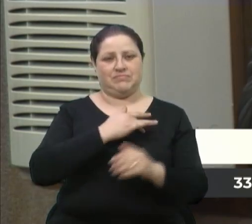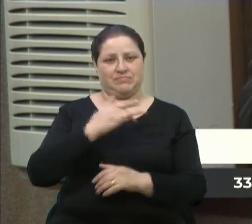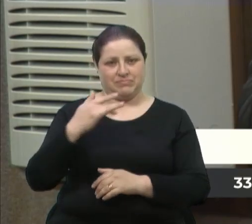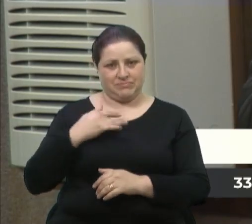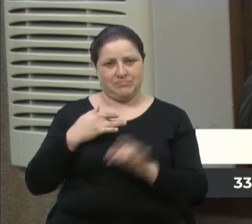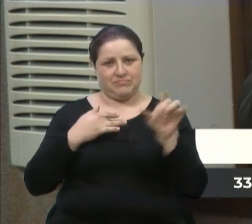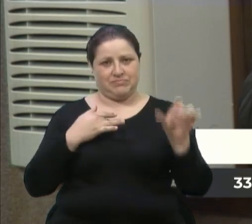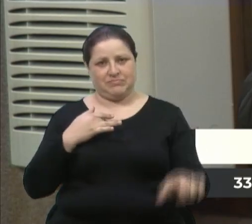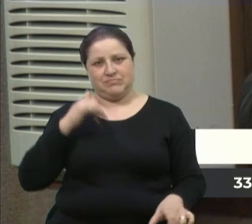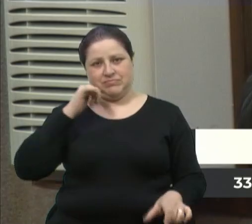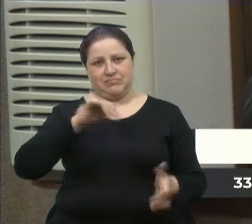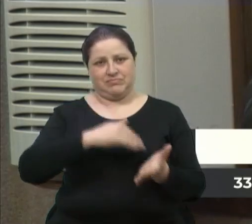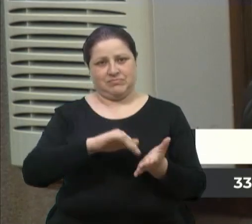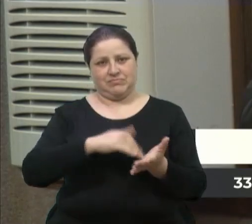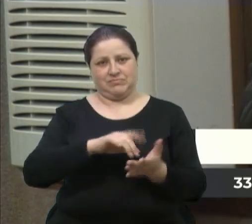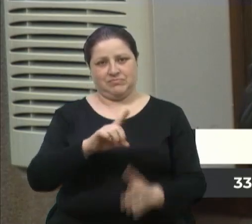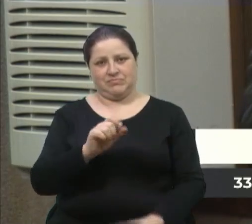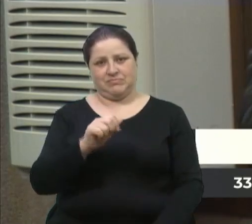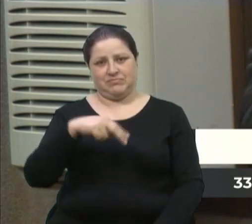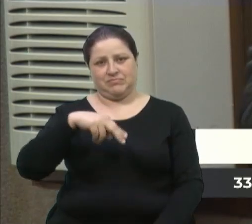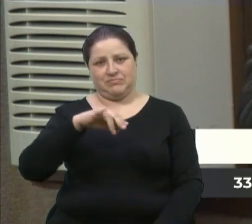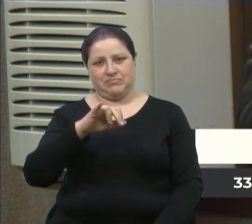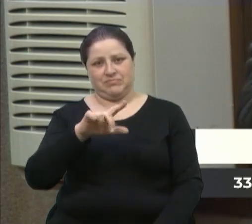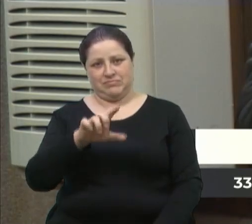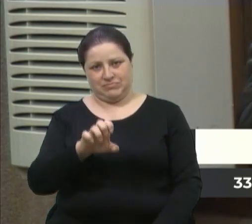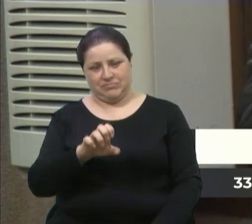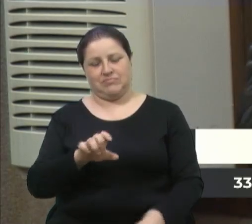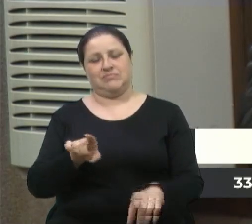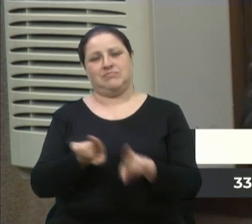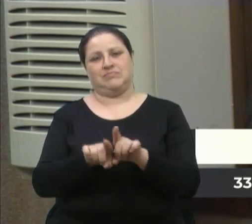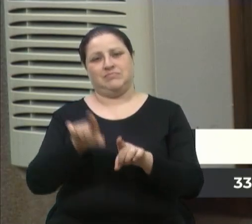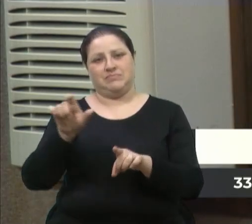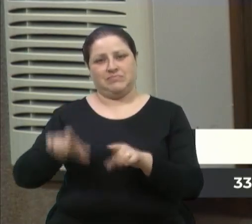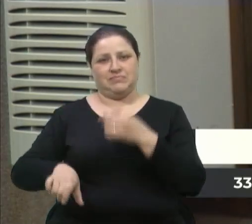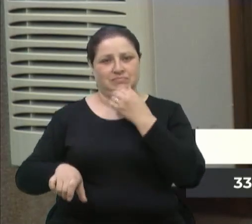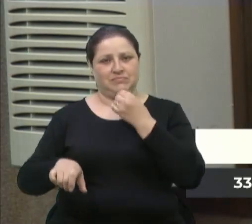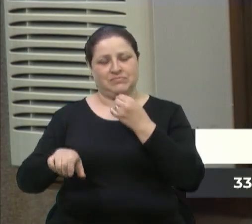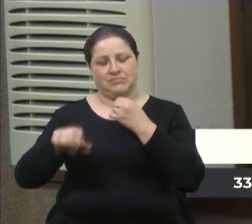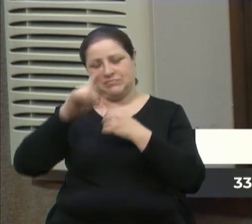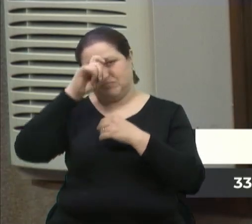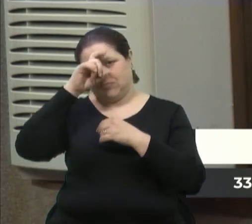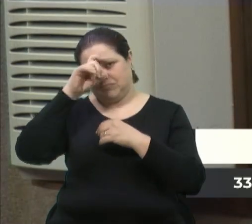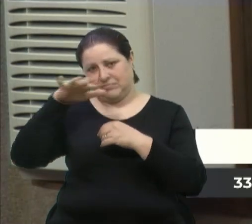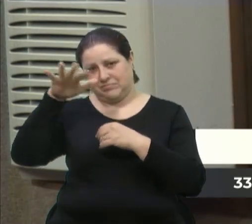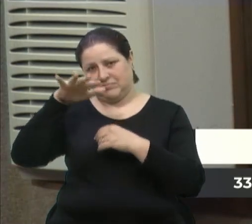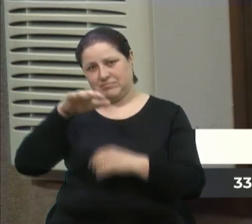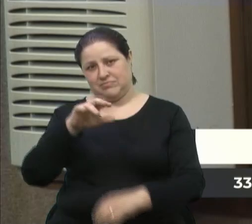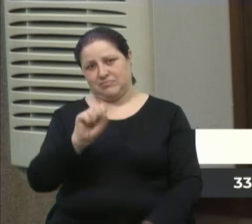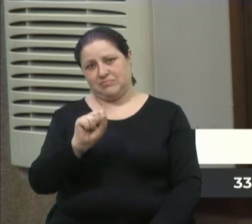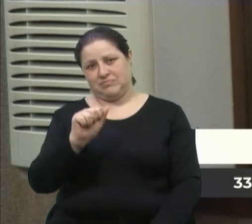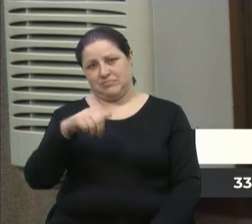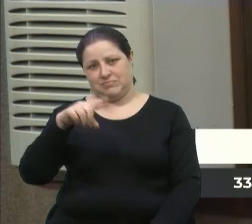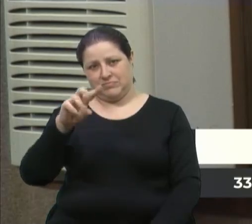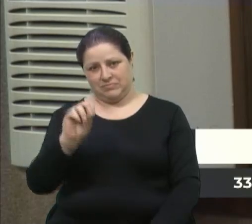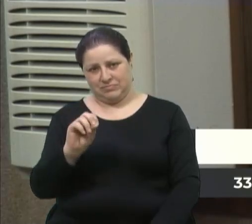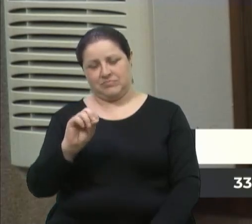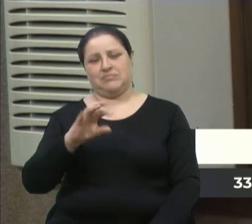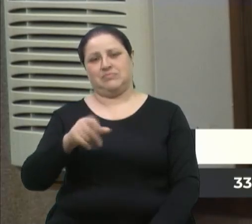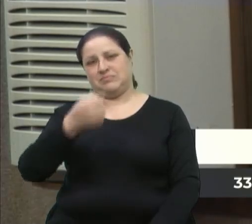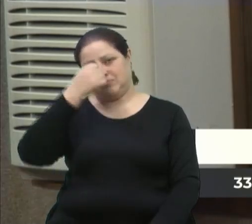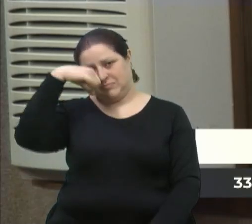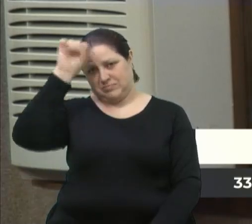Daniele Meneguzzi, a secretária, ao Sandro Junqueira, do Hospital Geral, a toda a Universidade de Caxias do Sul, aos